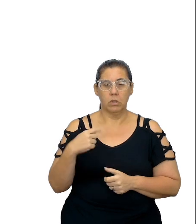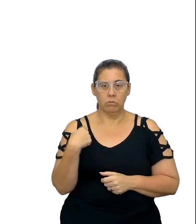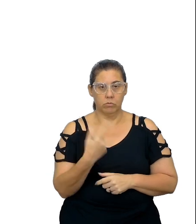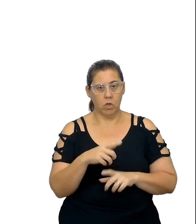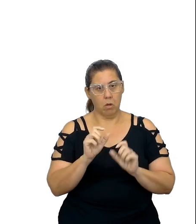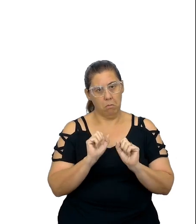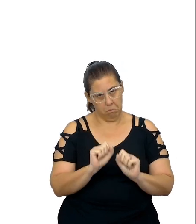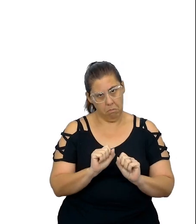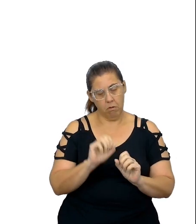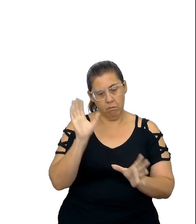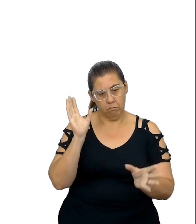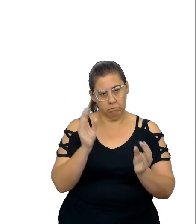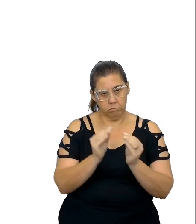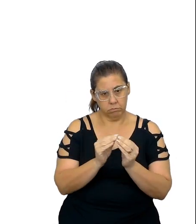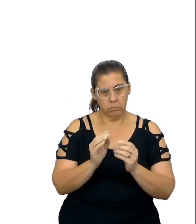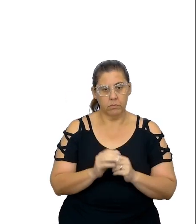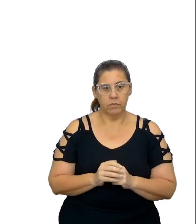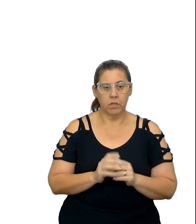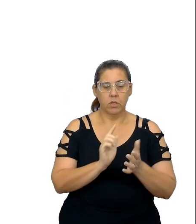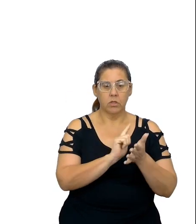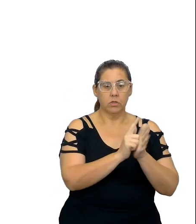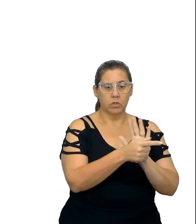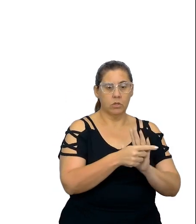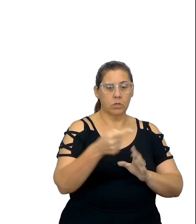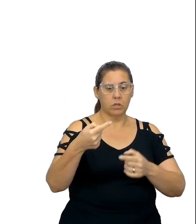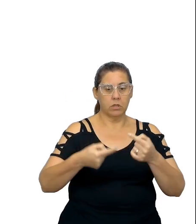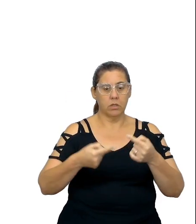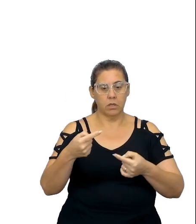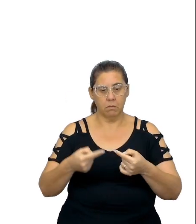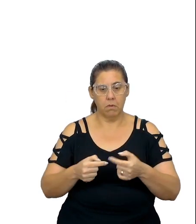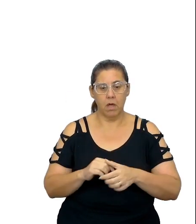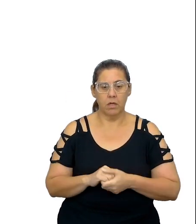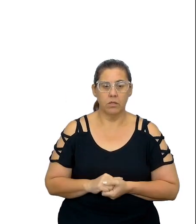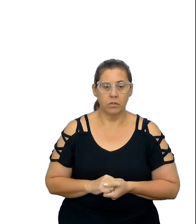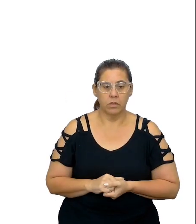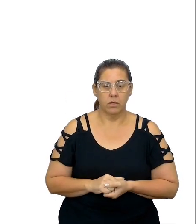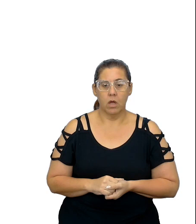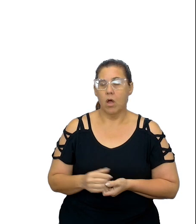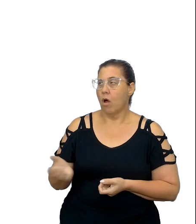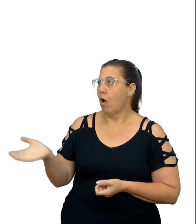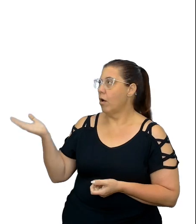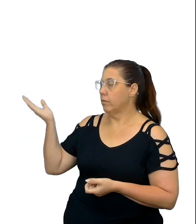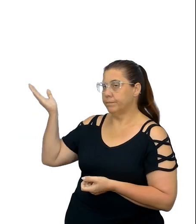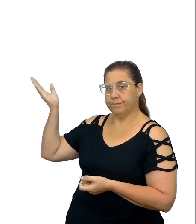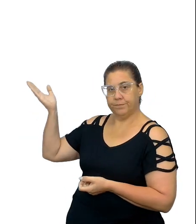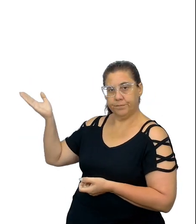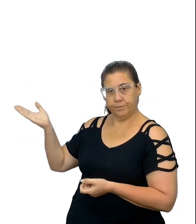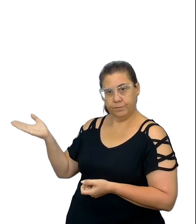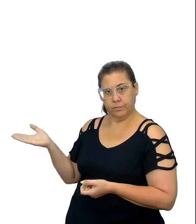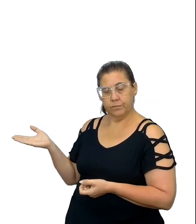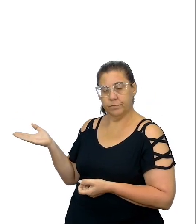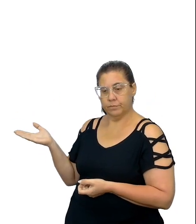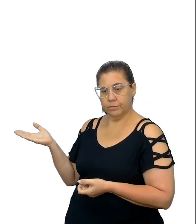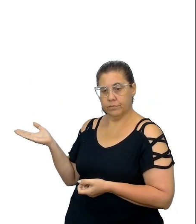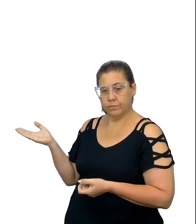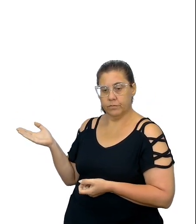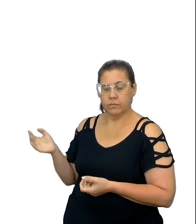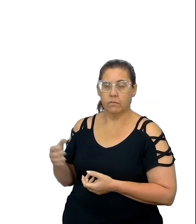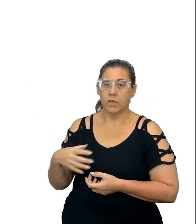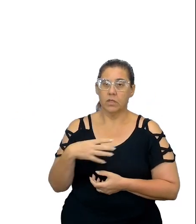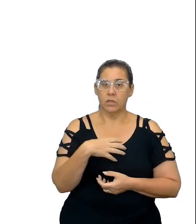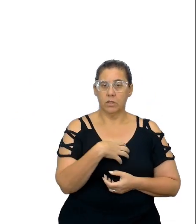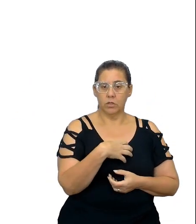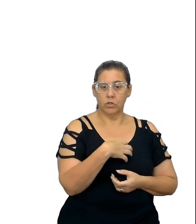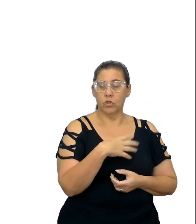podemos aqui sistematizar? Que o gênero debate, segundo o Dawes, olha só como ele está dentro, né, está nesse